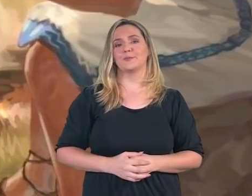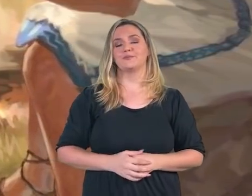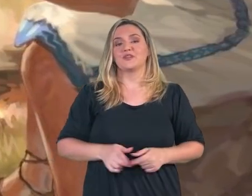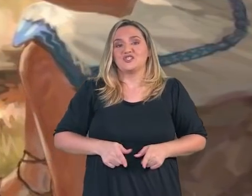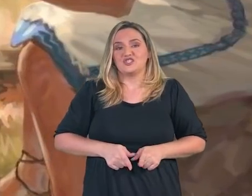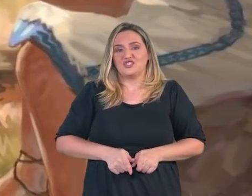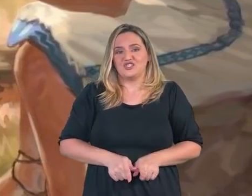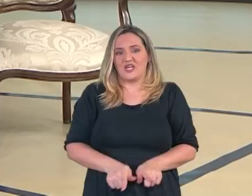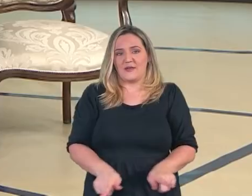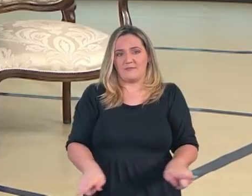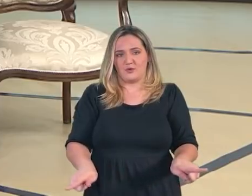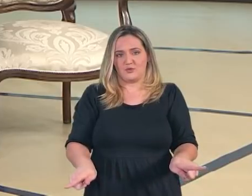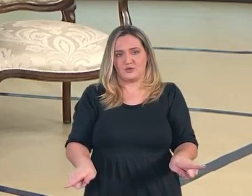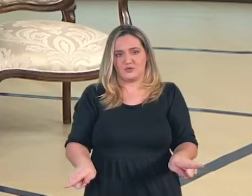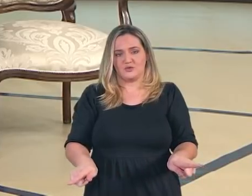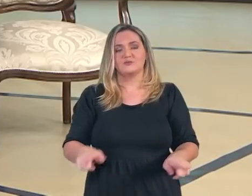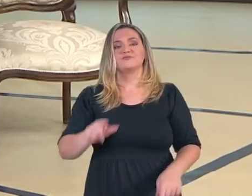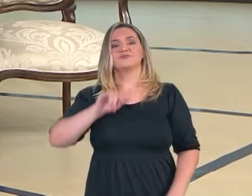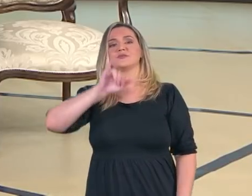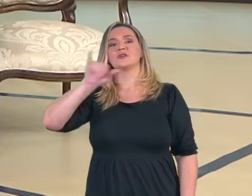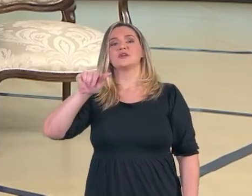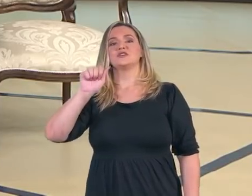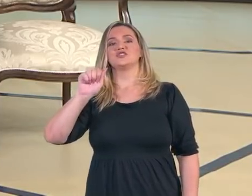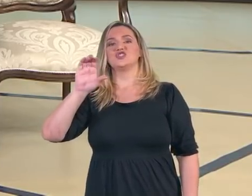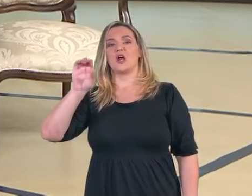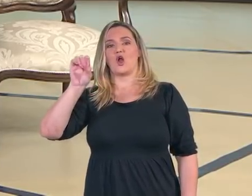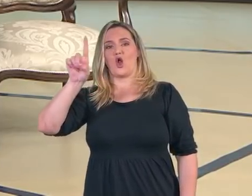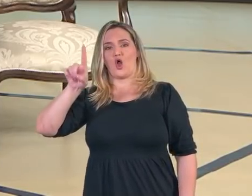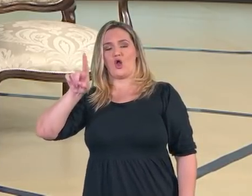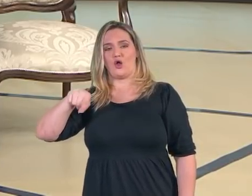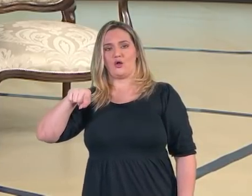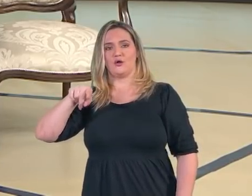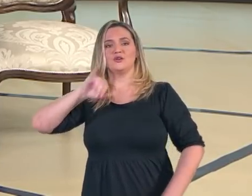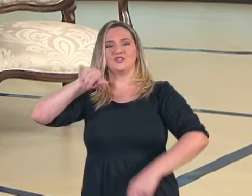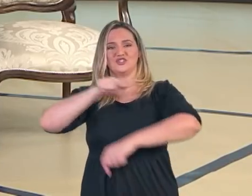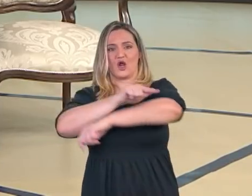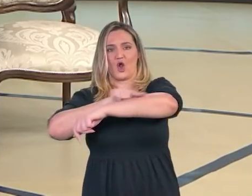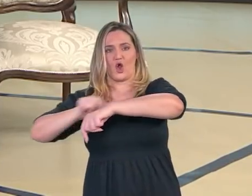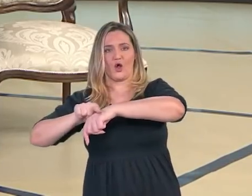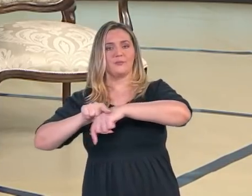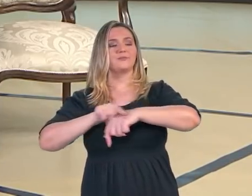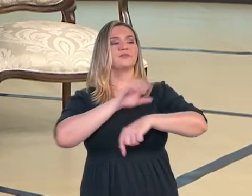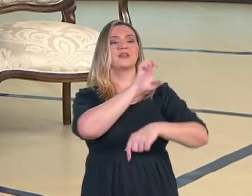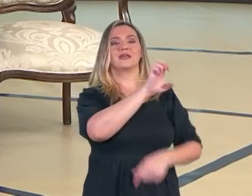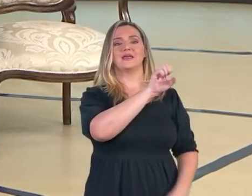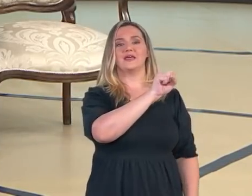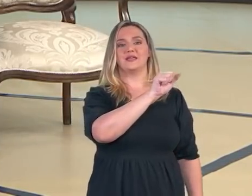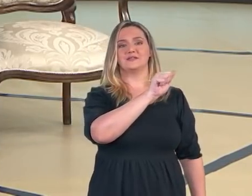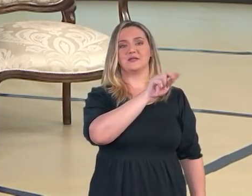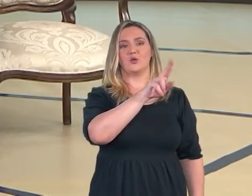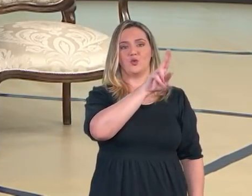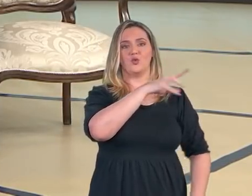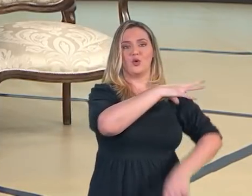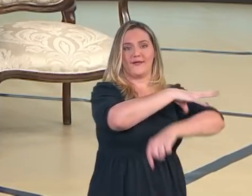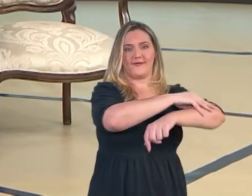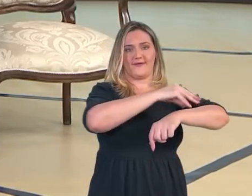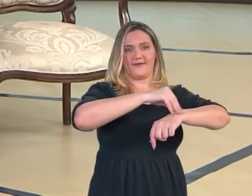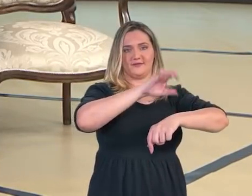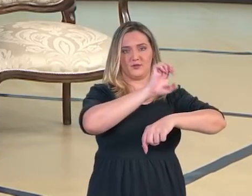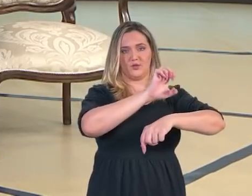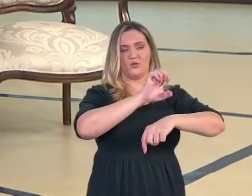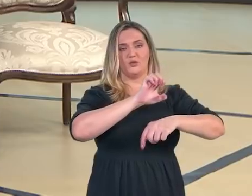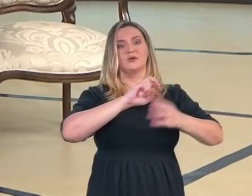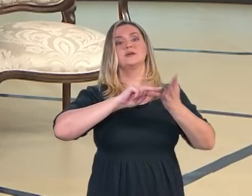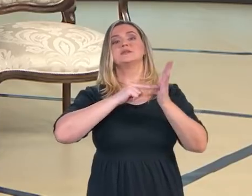gêmeos Jacó e Esaú. Embora o nome Esaú seja de etimologia debatível, muitos pensam que ele